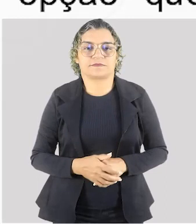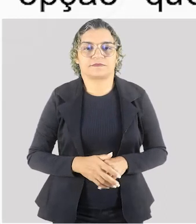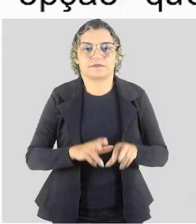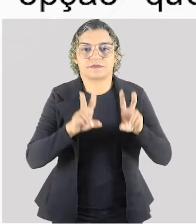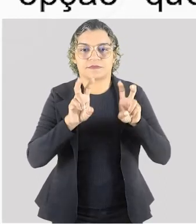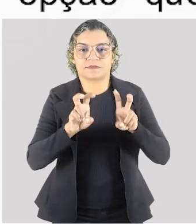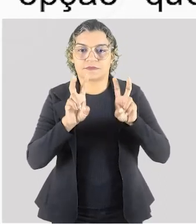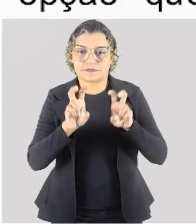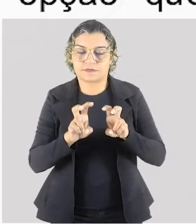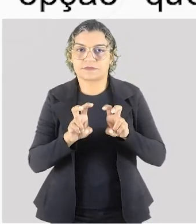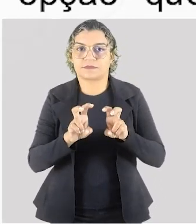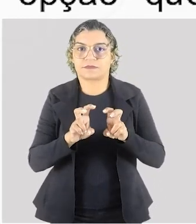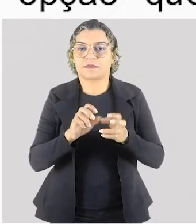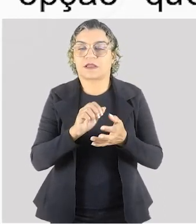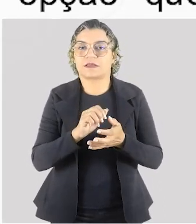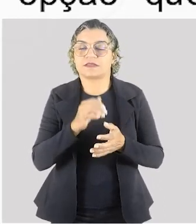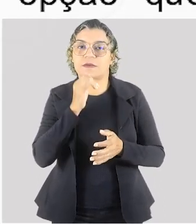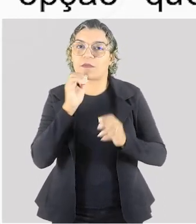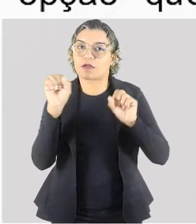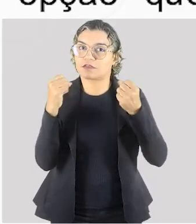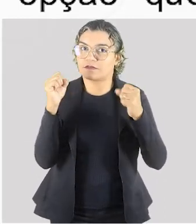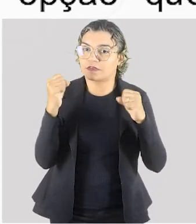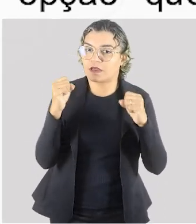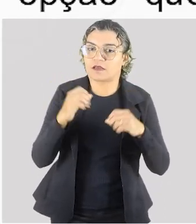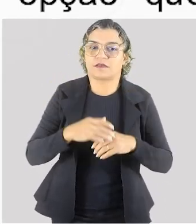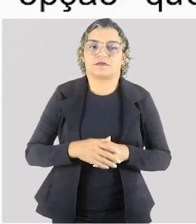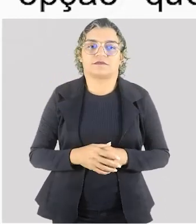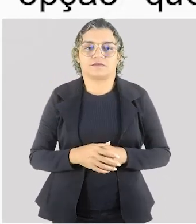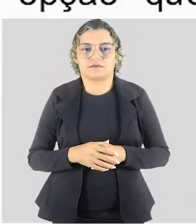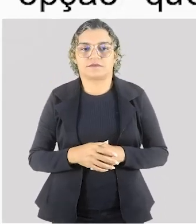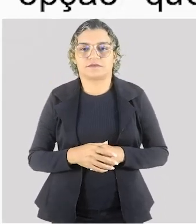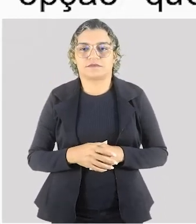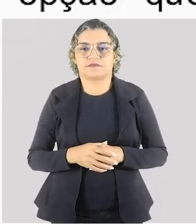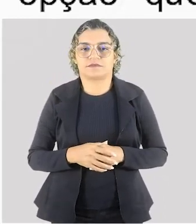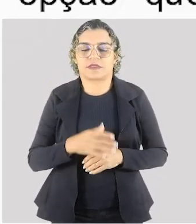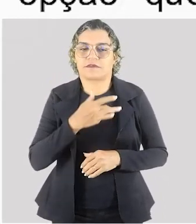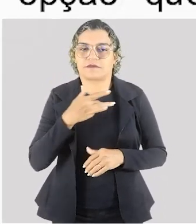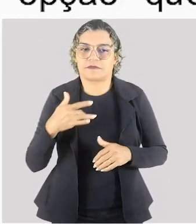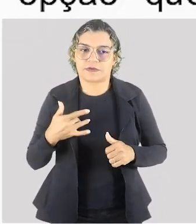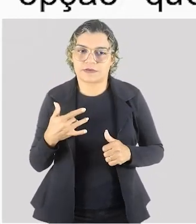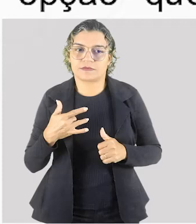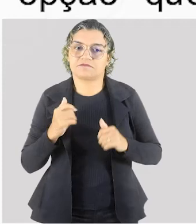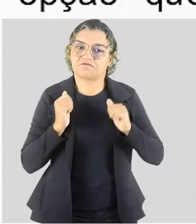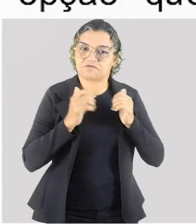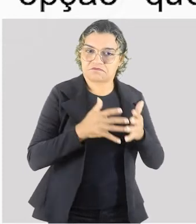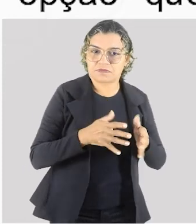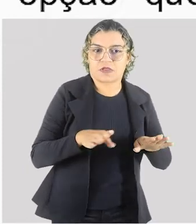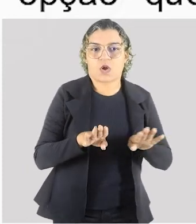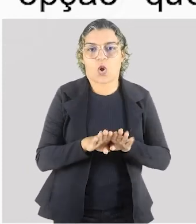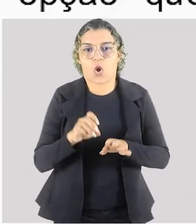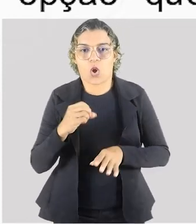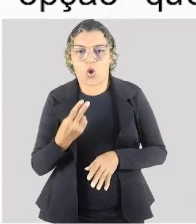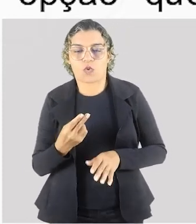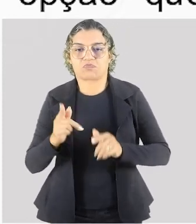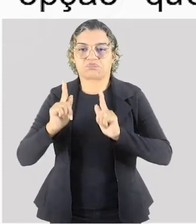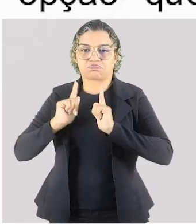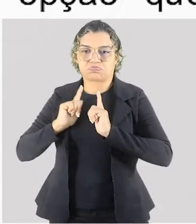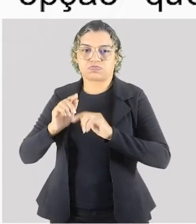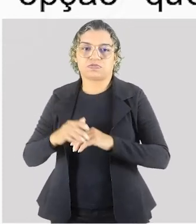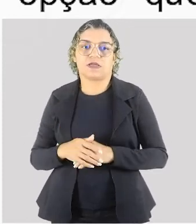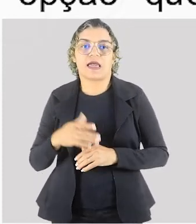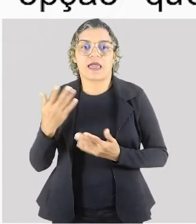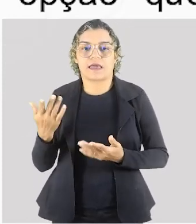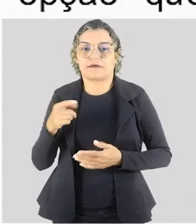atividade física, aptidão física, exercício físico e saúde perpassam o ensino da educação física na escola. Desse modo,